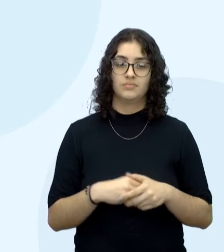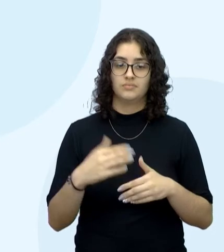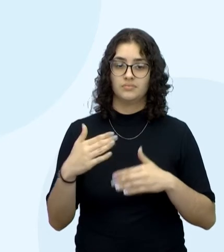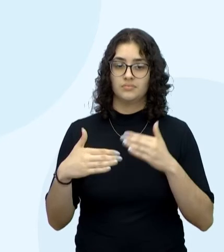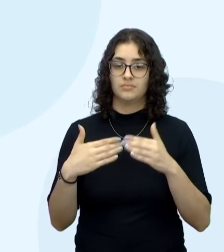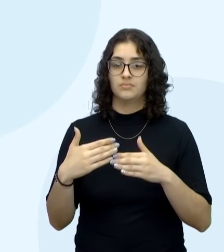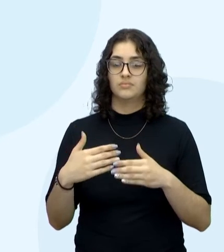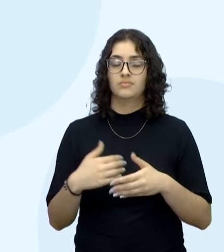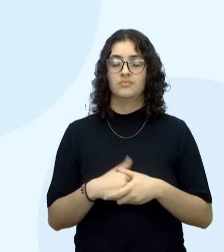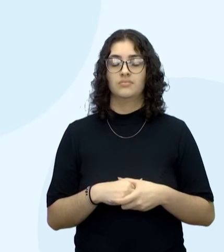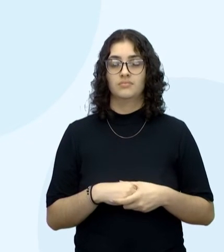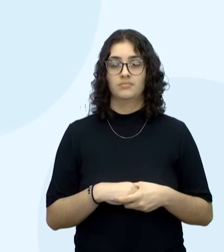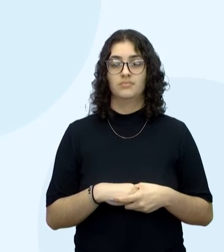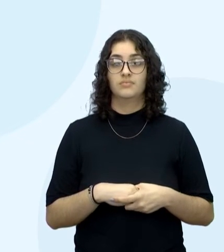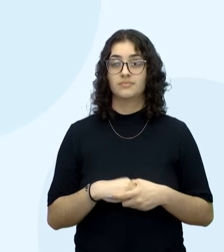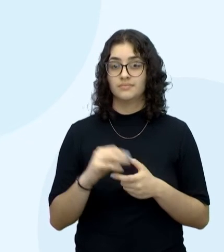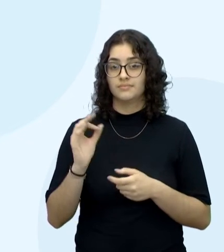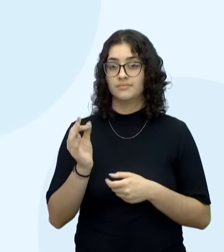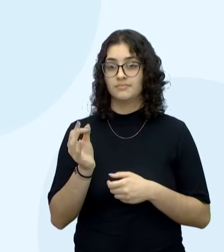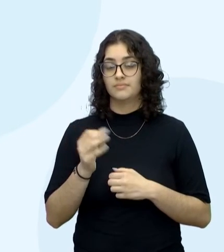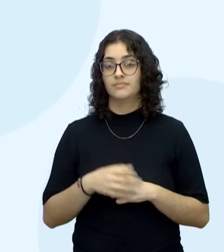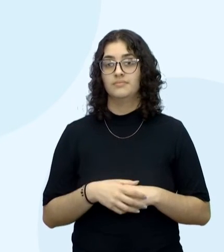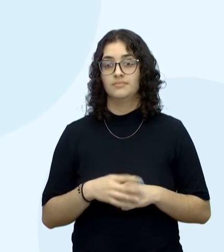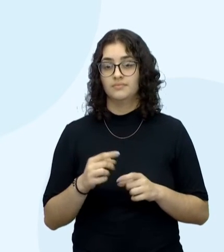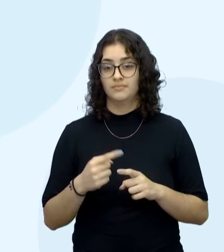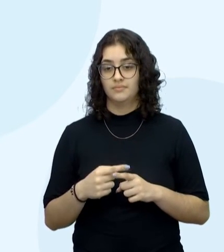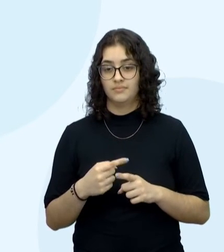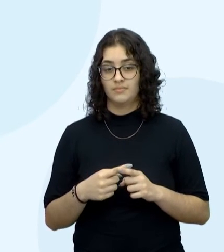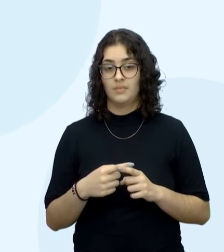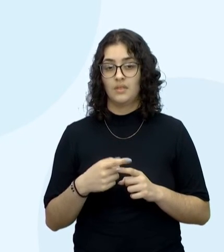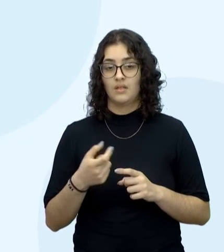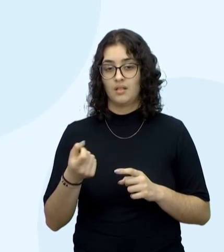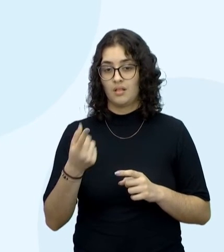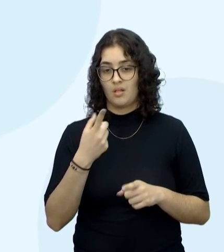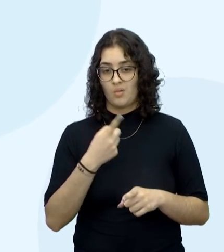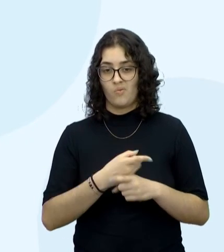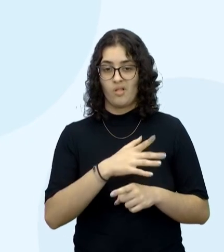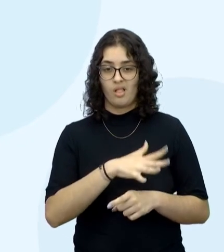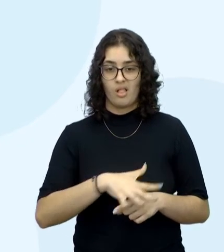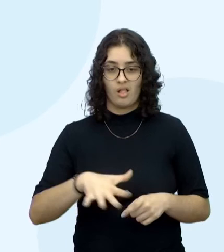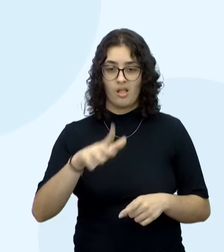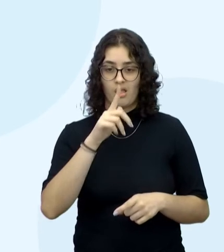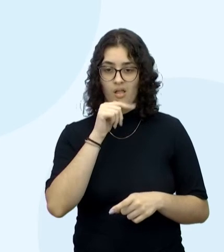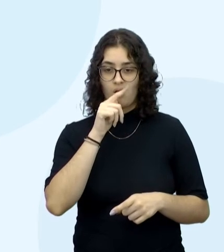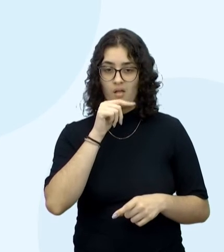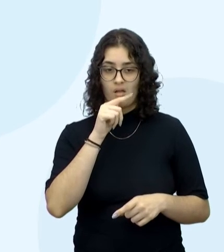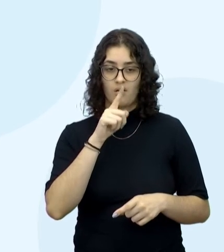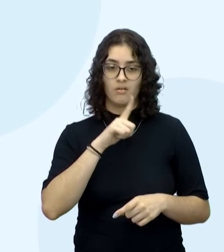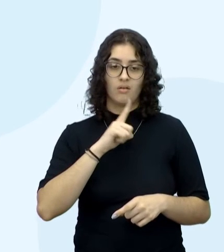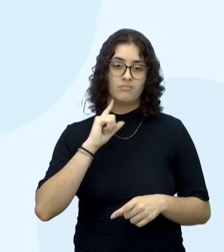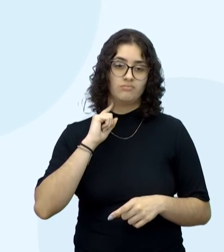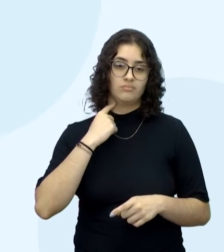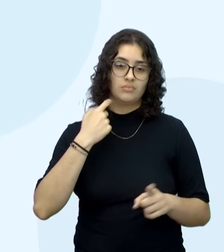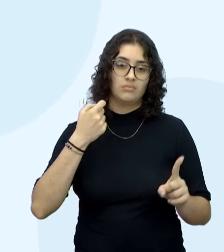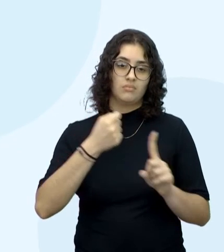desenvolvimentos, né, de métodos de remoção adequada, pois os fármacos encontrados nos recursos hídricos